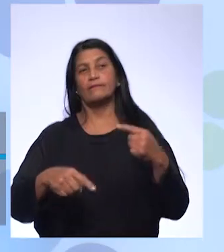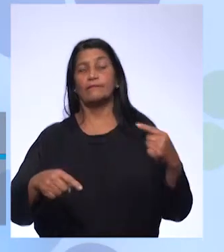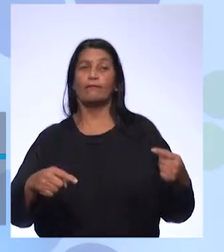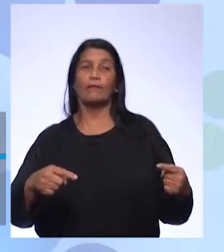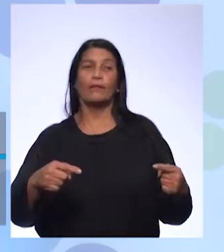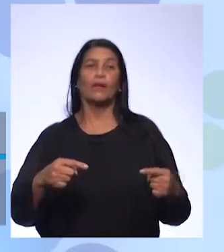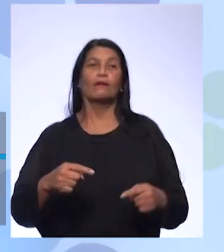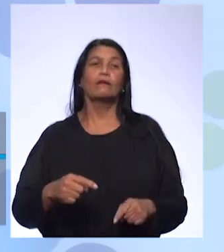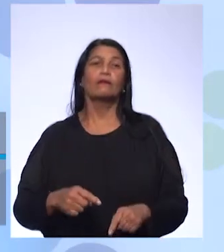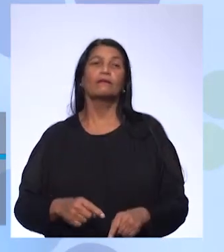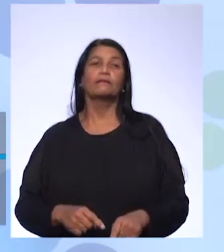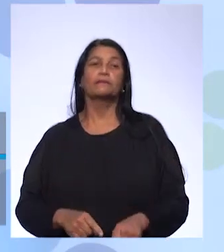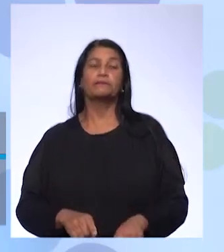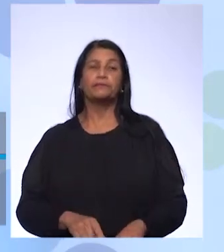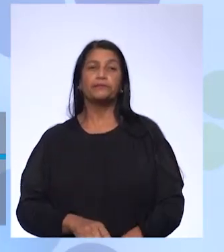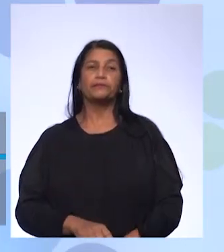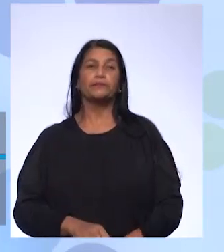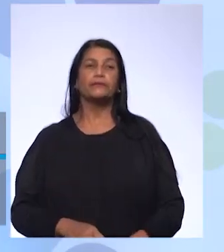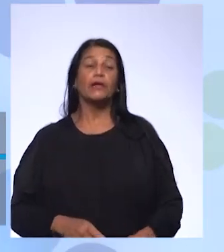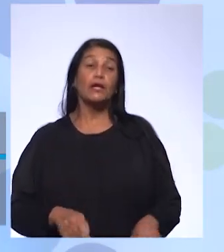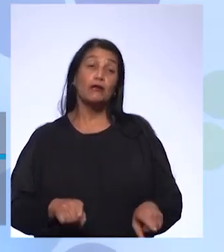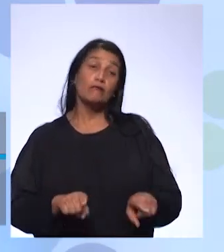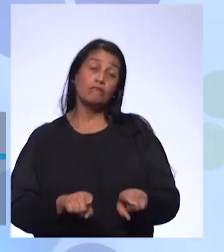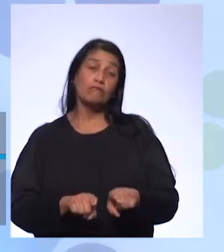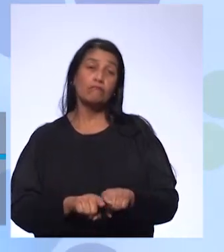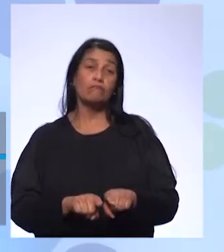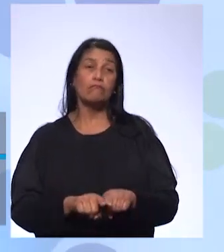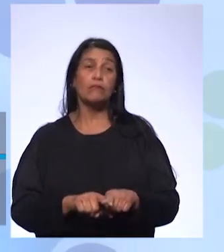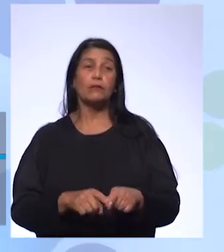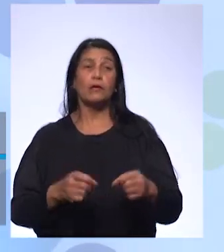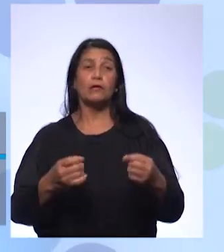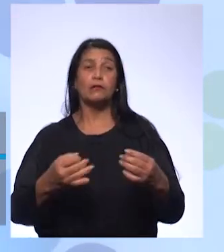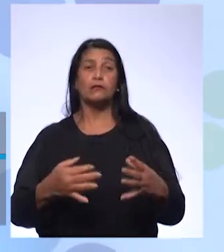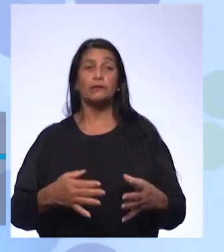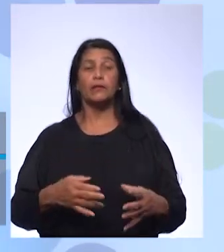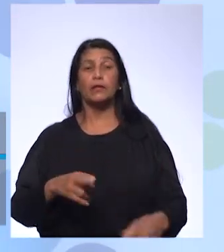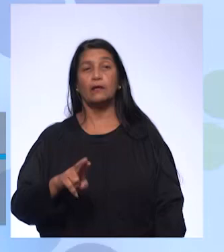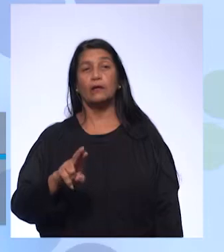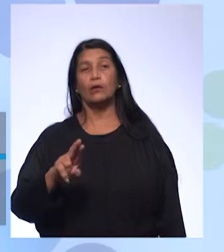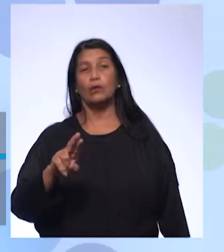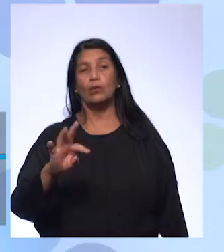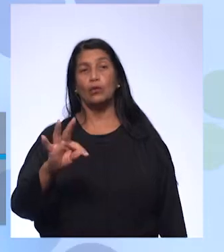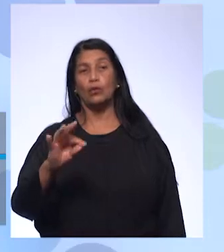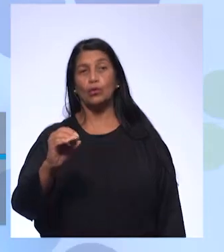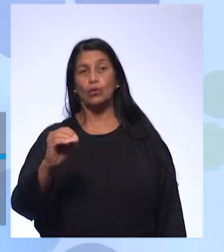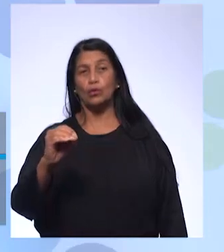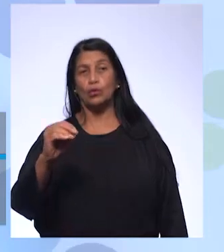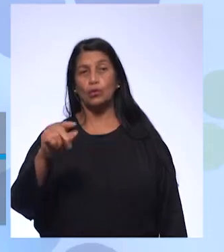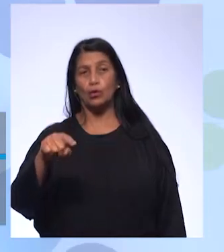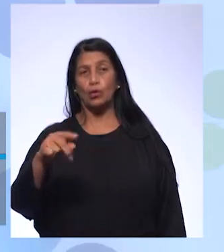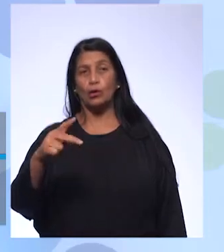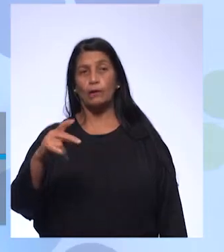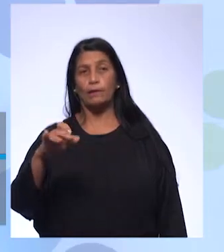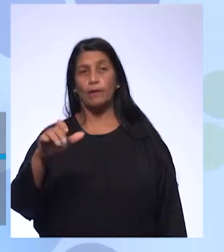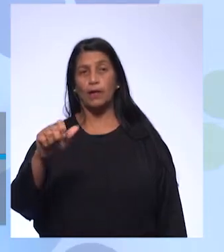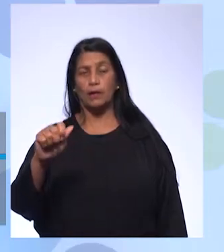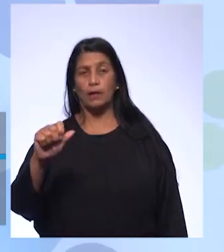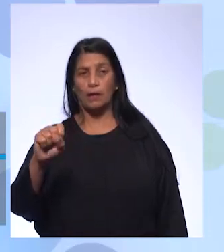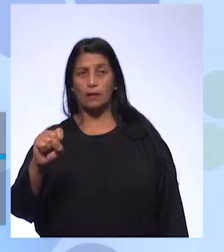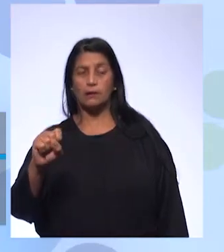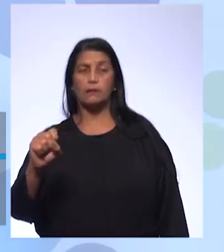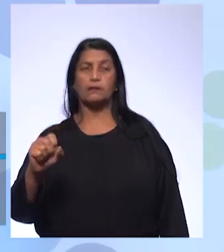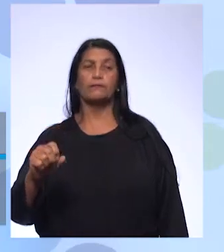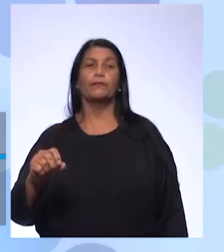liberalismo preconiza. Tá? Então, é nesse sentido, são utópicos porque eles são reformistas do capitalismo.